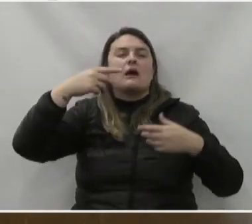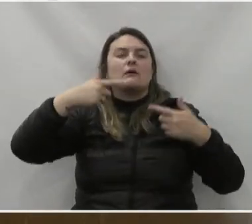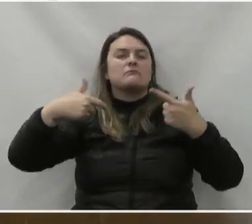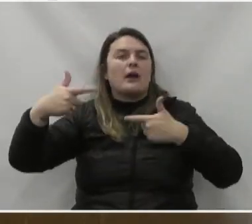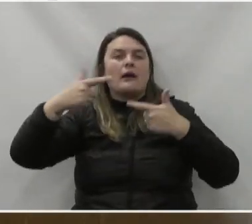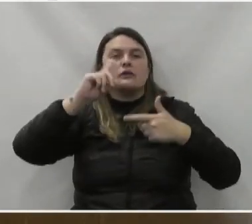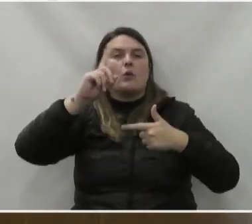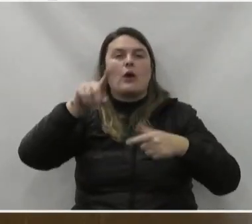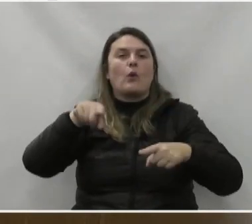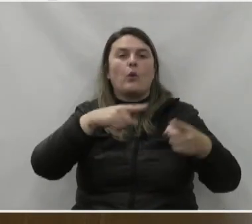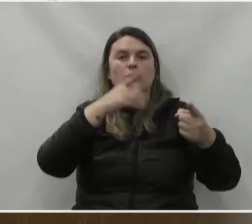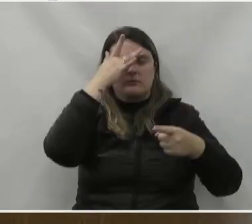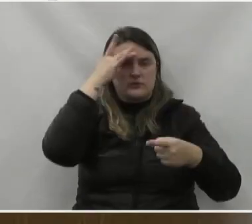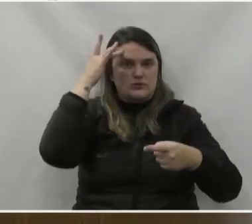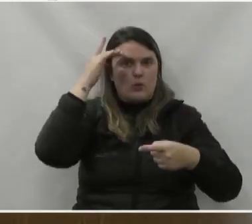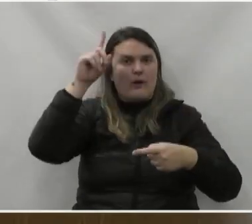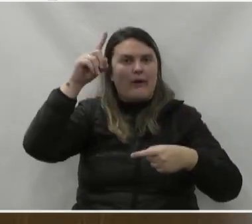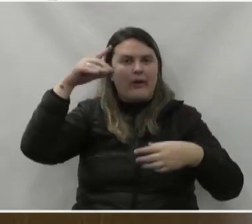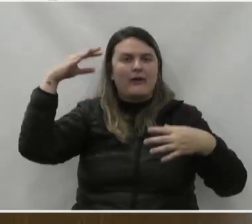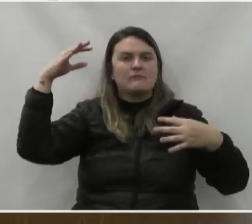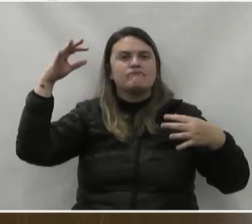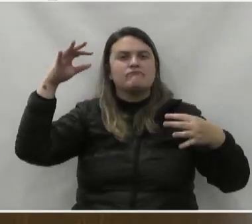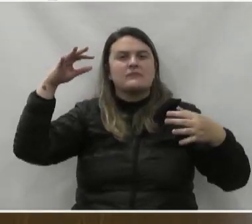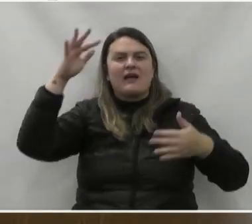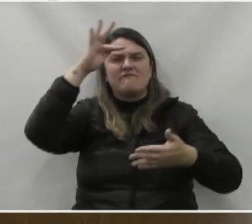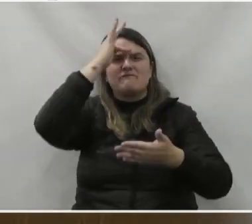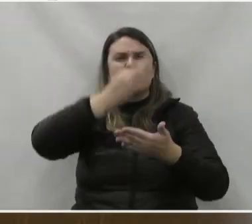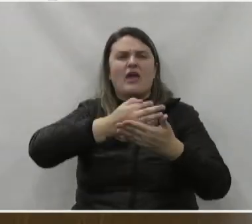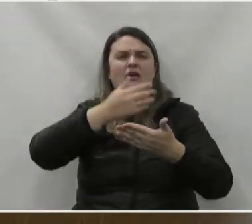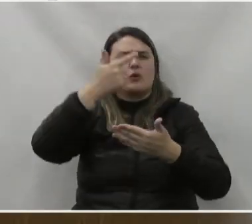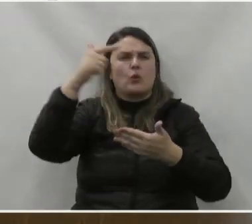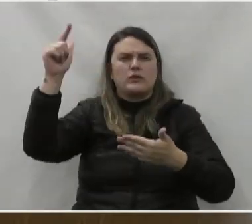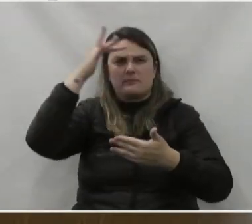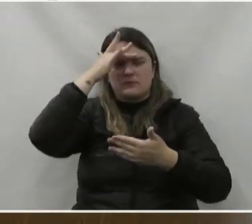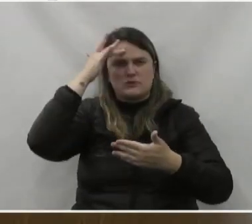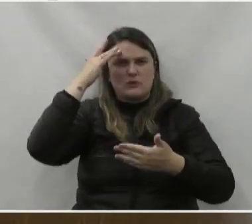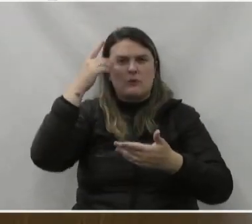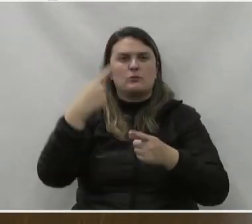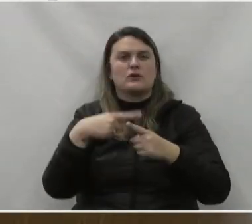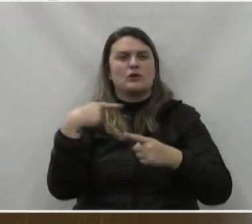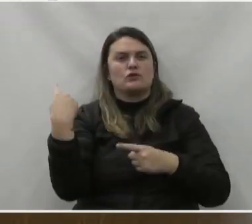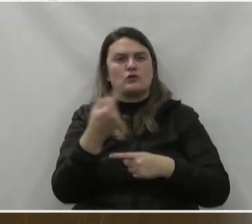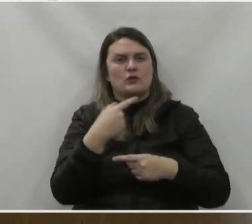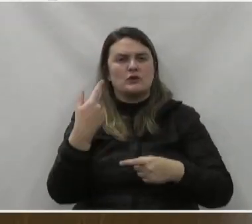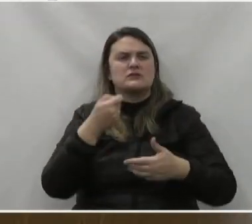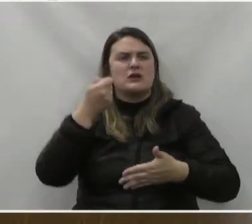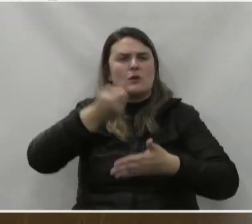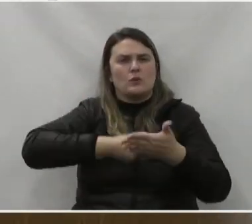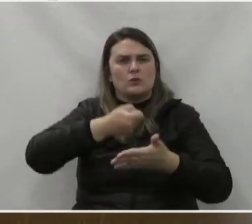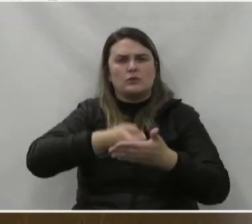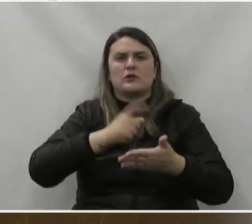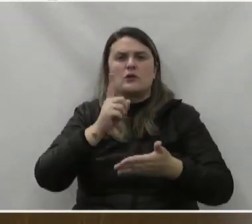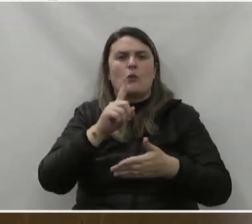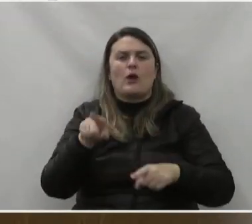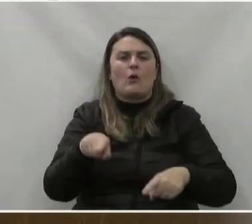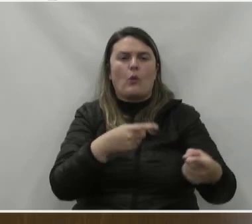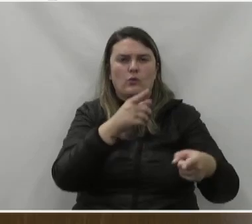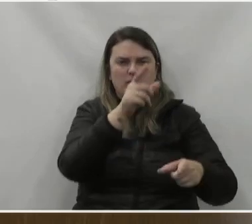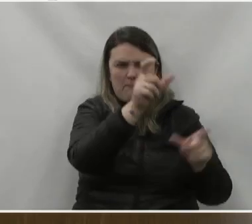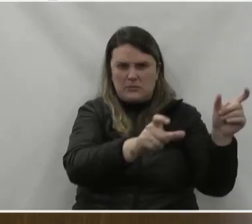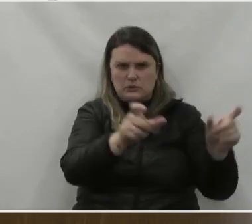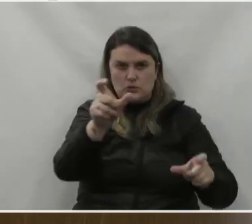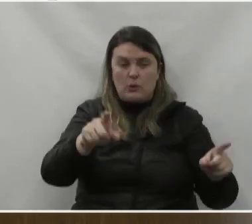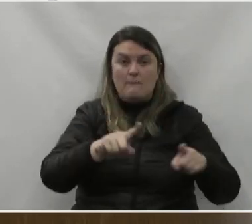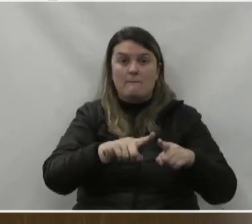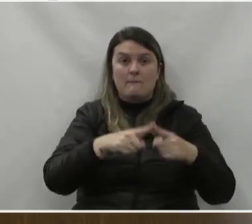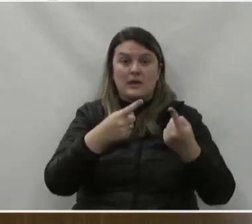pessoas, é contra forças espirituais. Efésios 6,12 diz, porque a nossa luta não é contra o sangue e a carne, mas